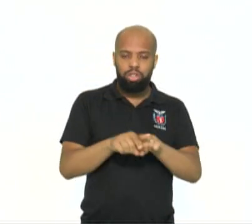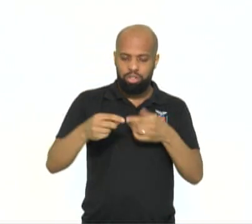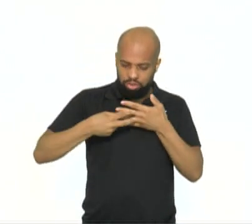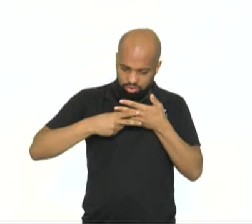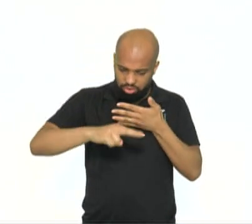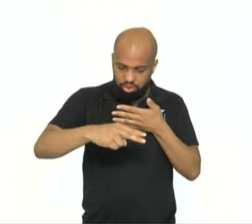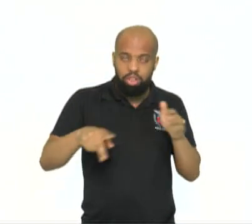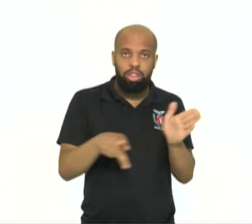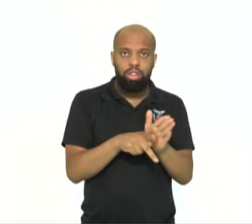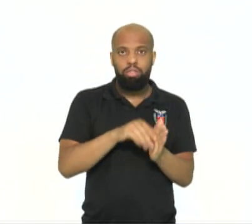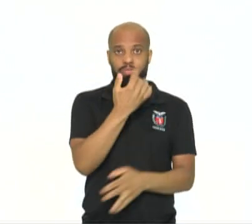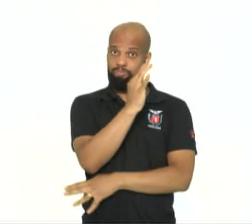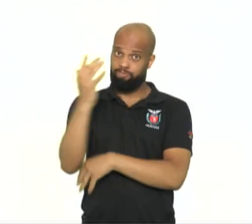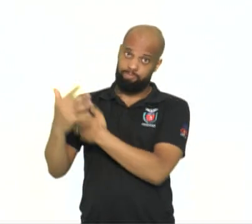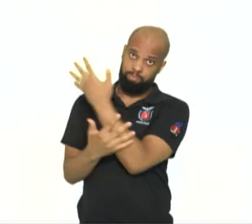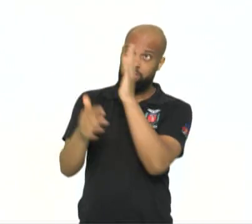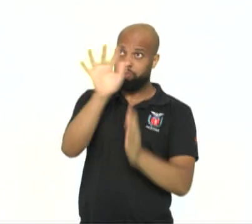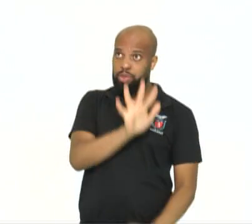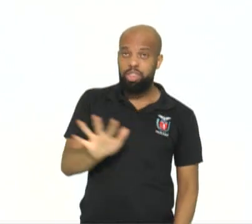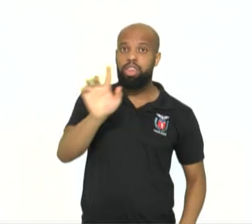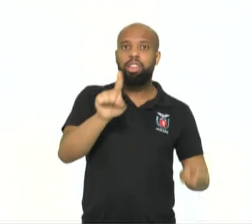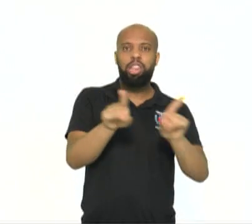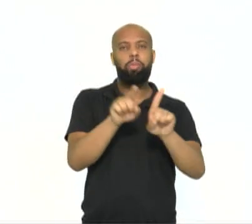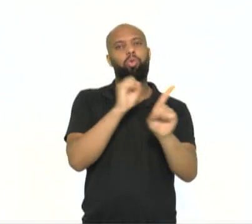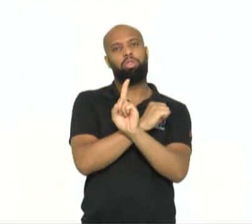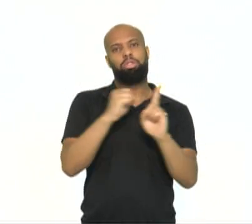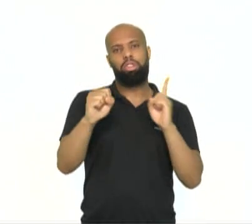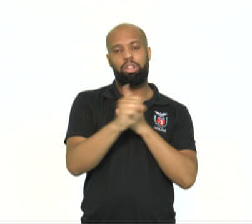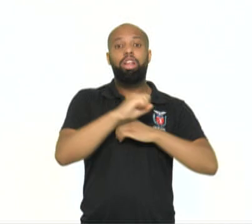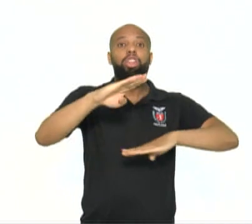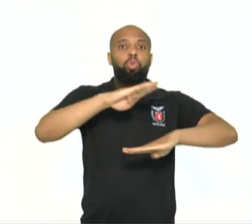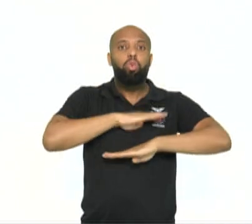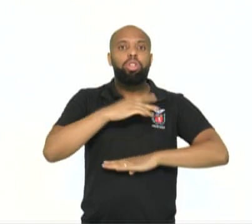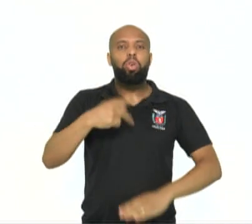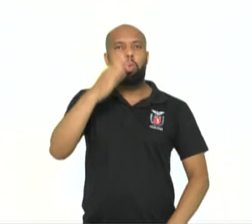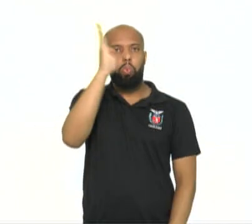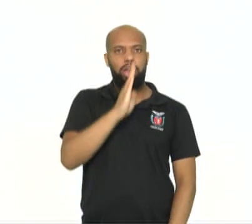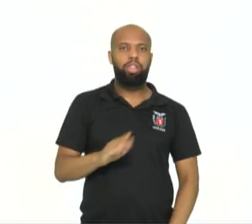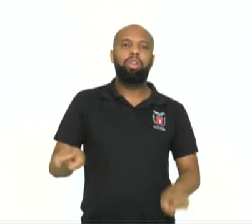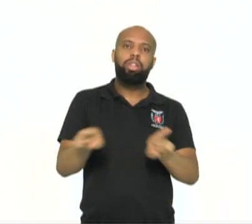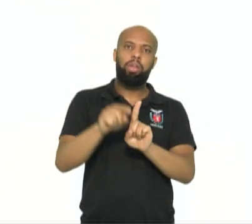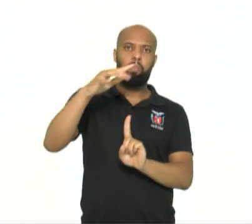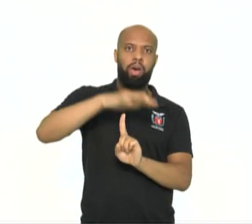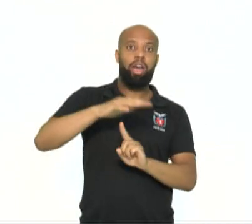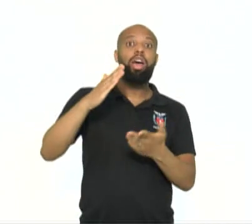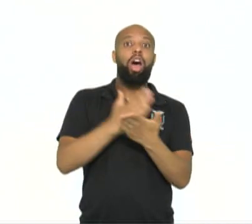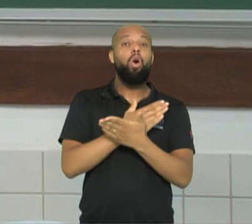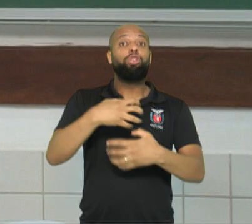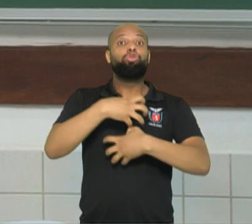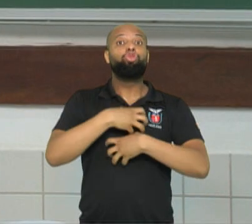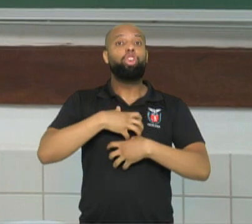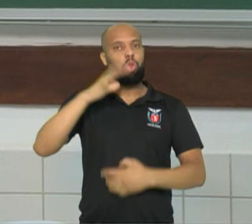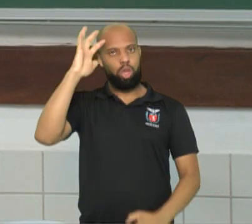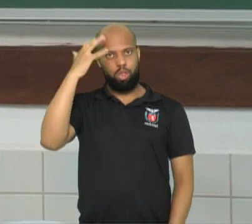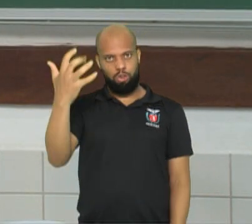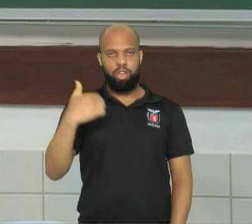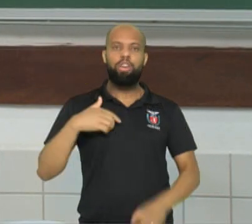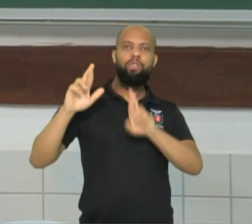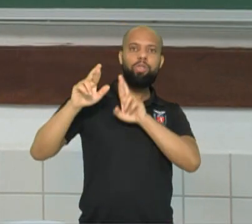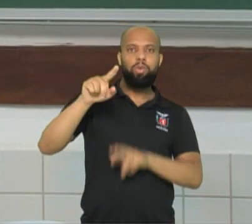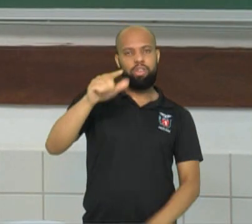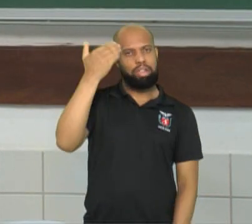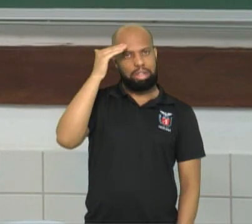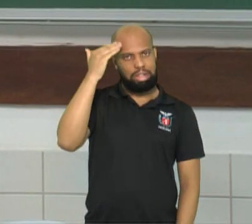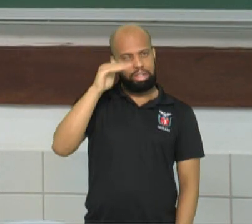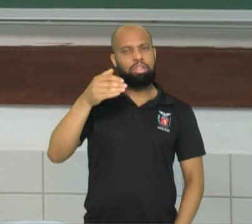ambiente, também para a sociedade como um todo, situação no Brasil, no Paraná e algumas possíveis soluções. Então, espero que você tenha